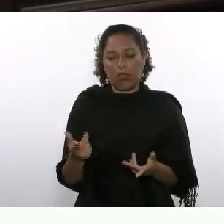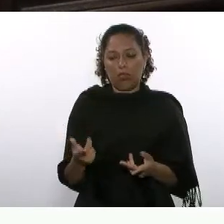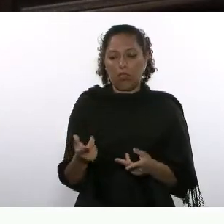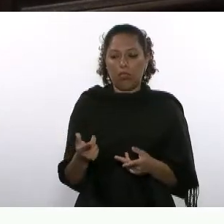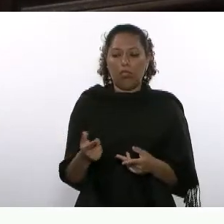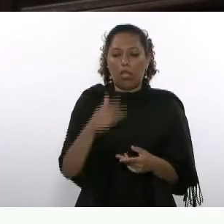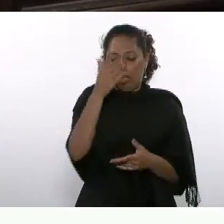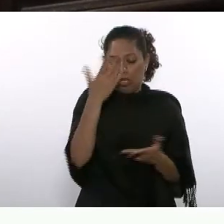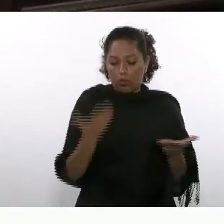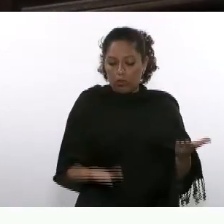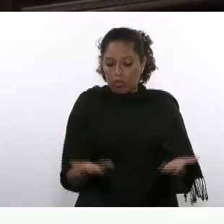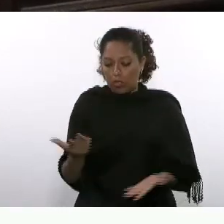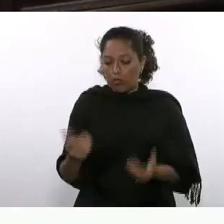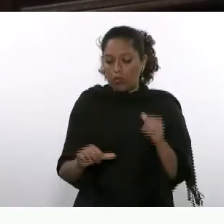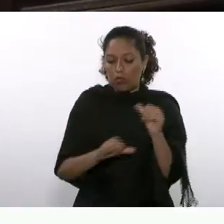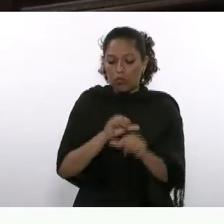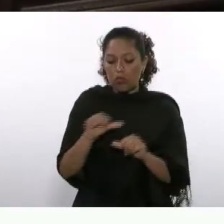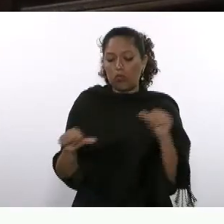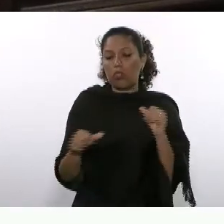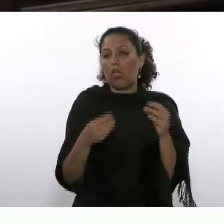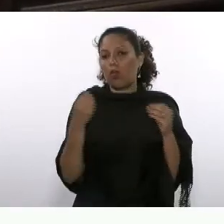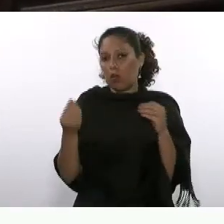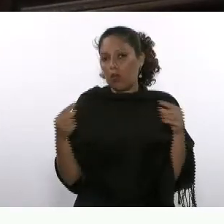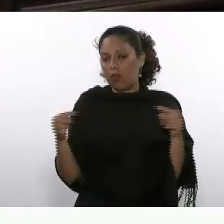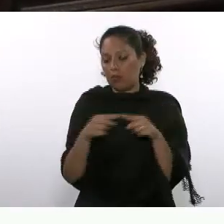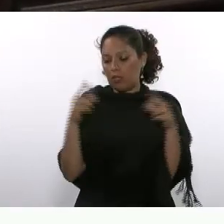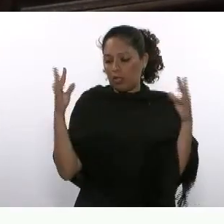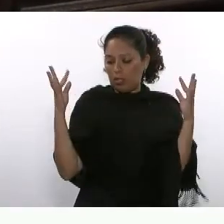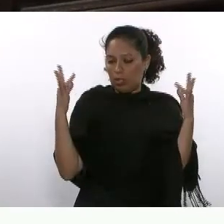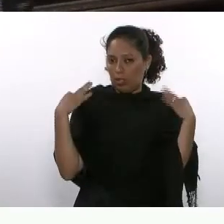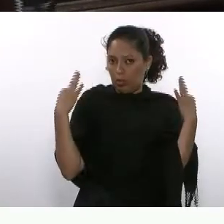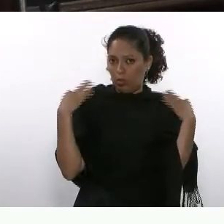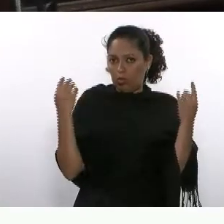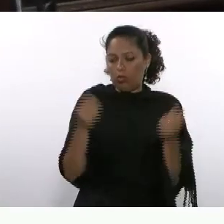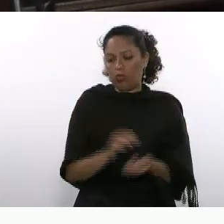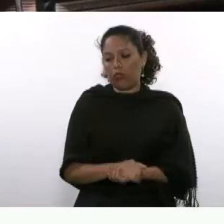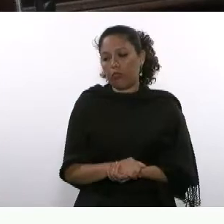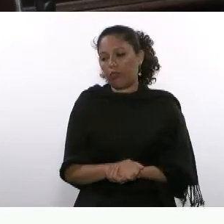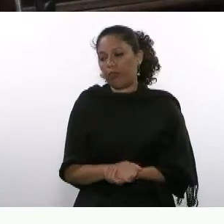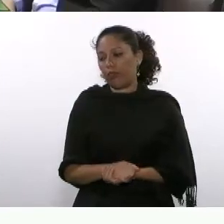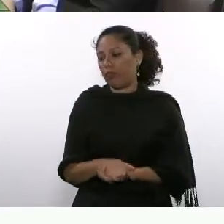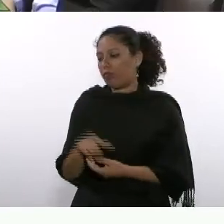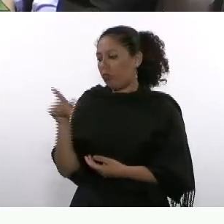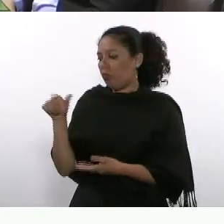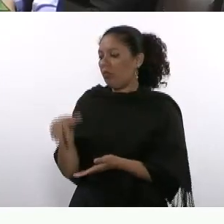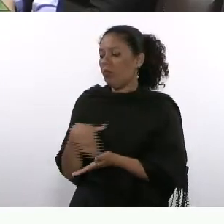aquele serviço sob a ótica do turismo? Bem lembrado. Com a palavra da Secretaria de Turismo.